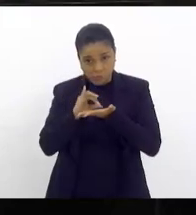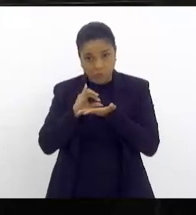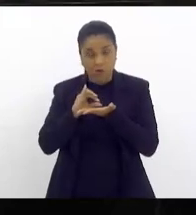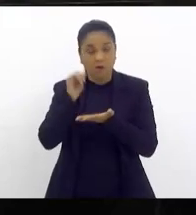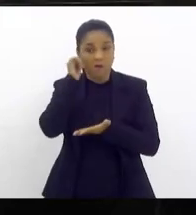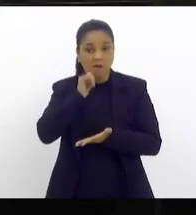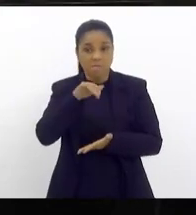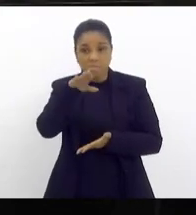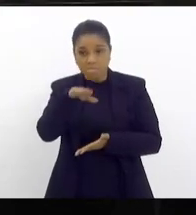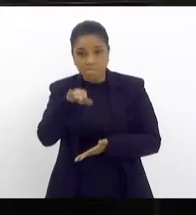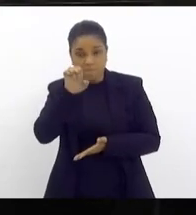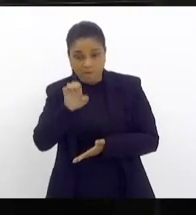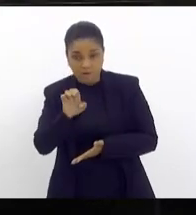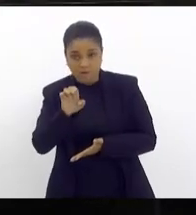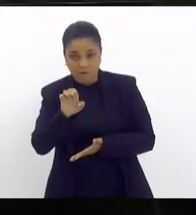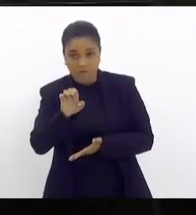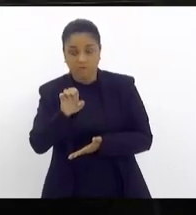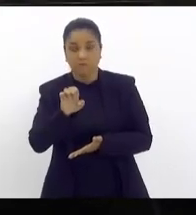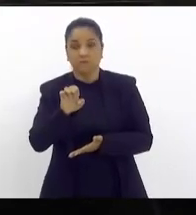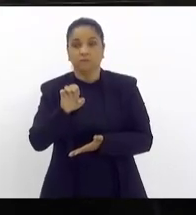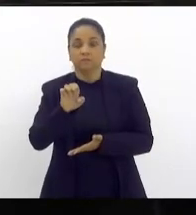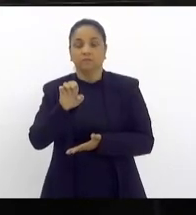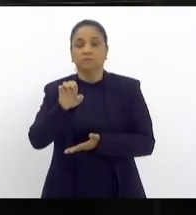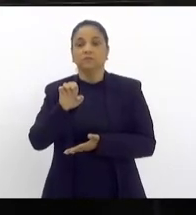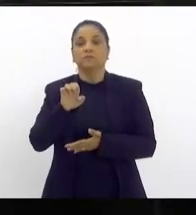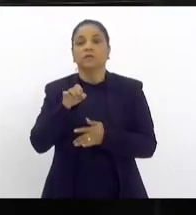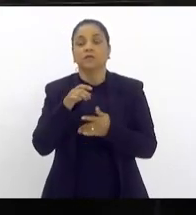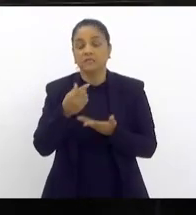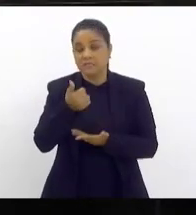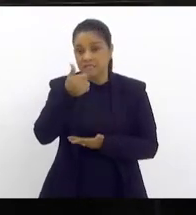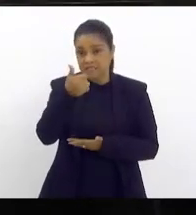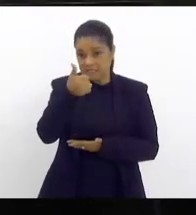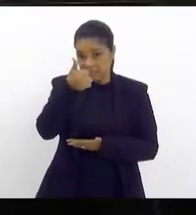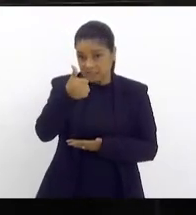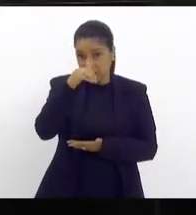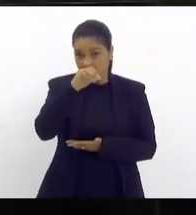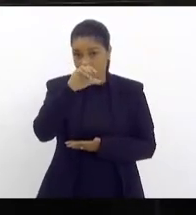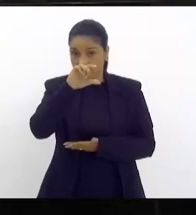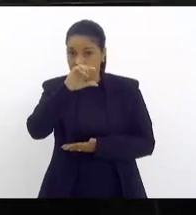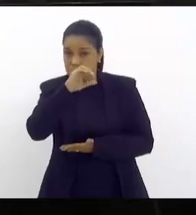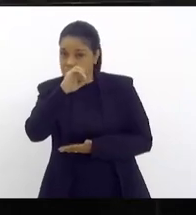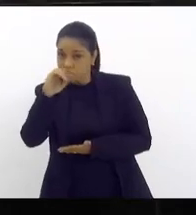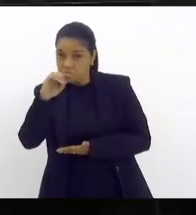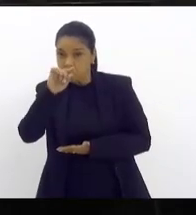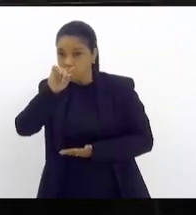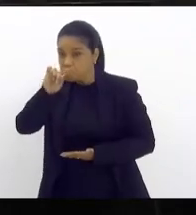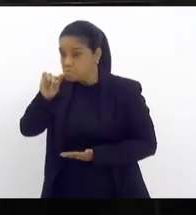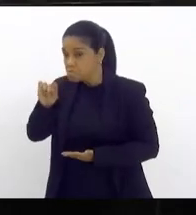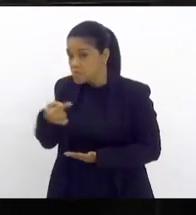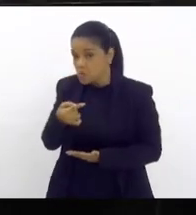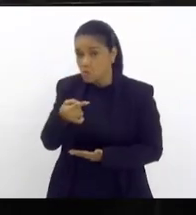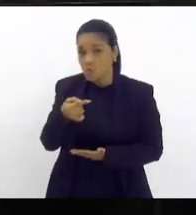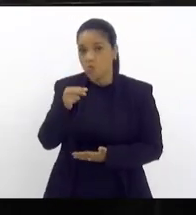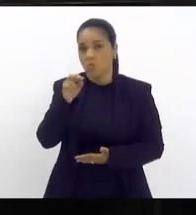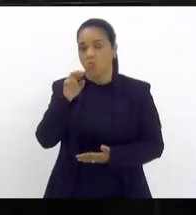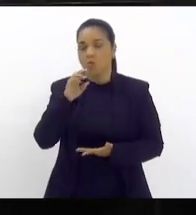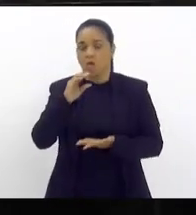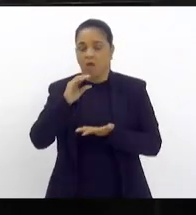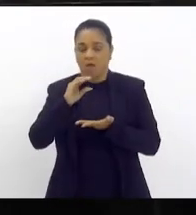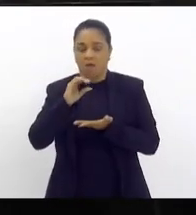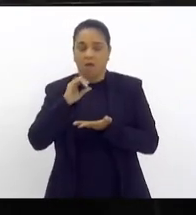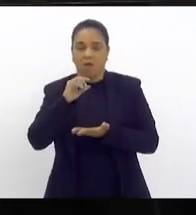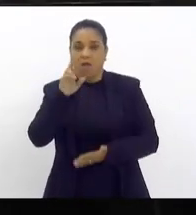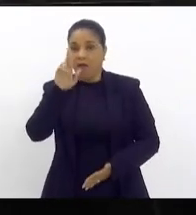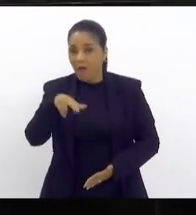Rangel Bento em cem mil reais é óbvio que esse é um de Esse é um um